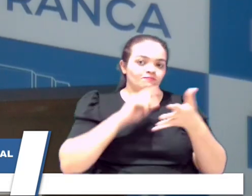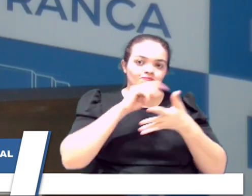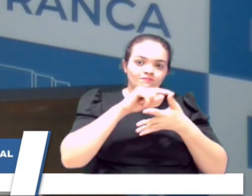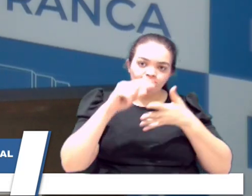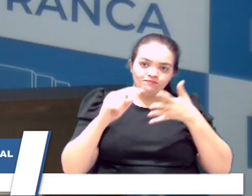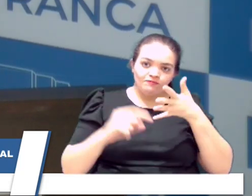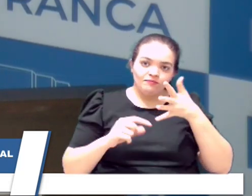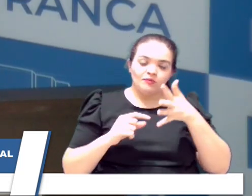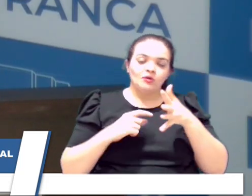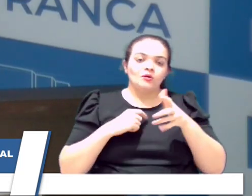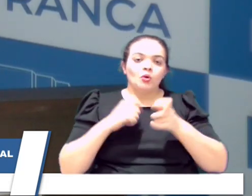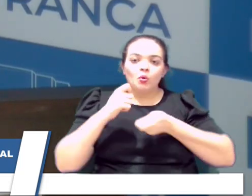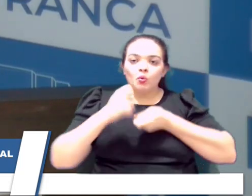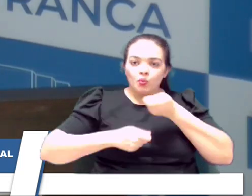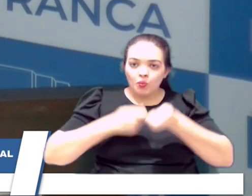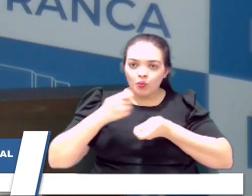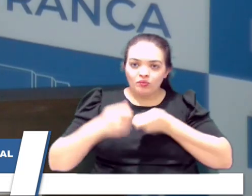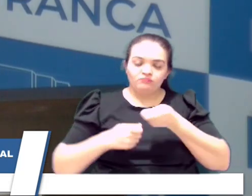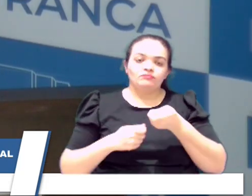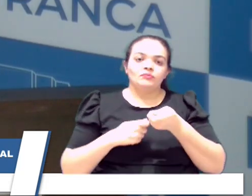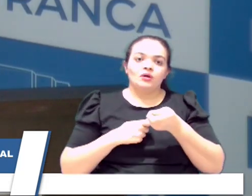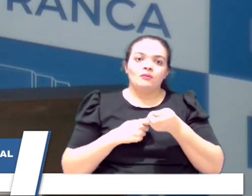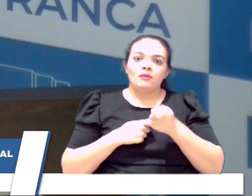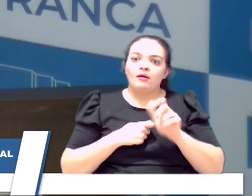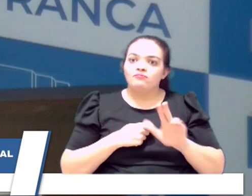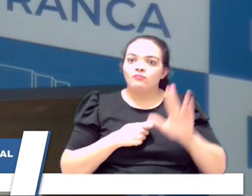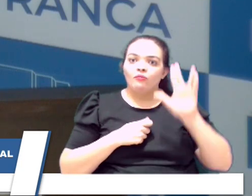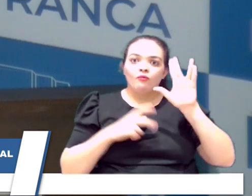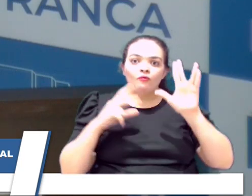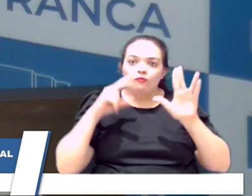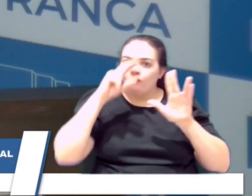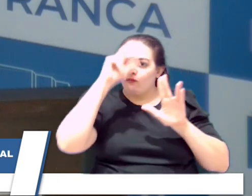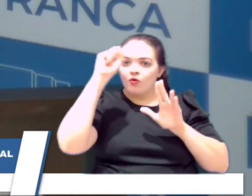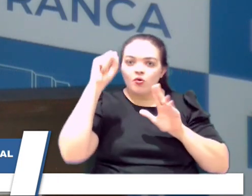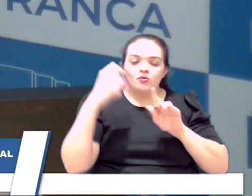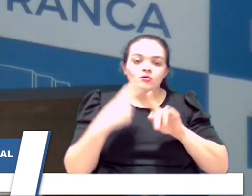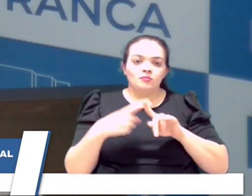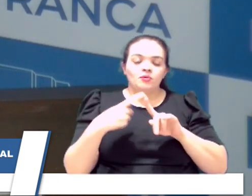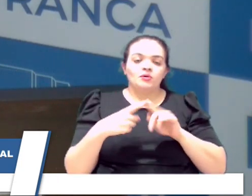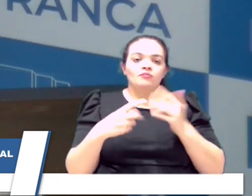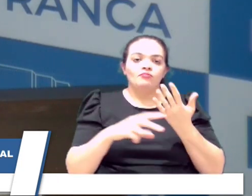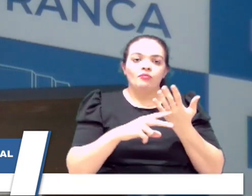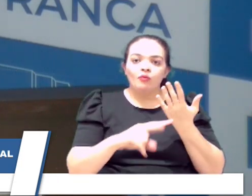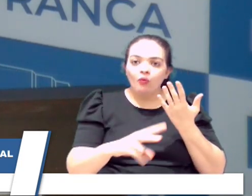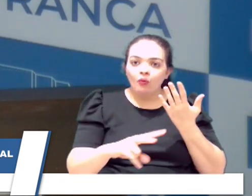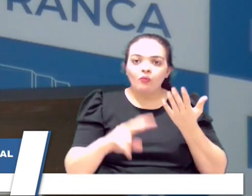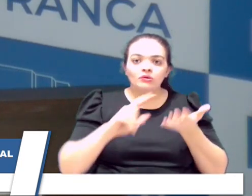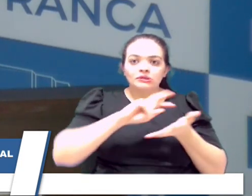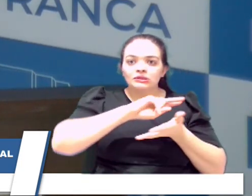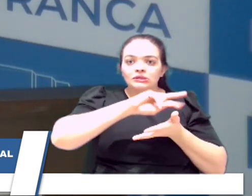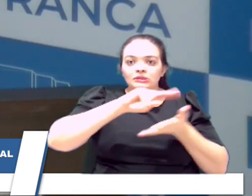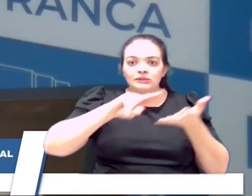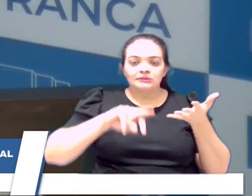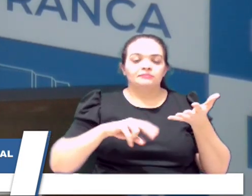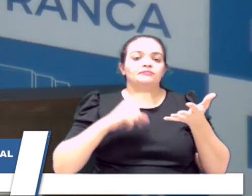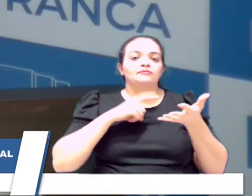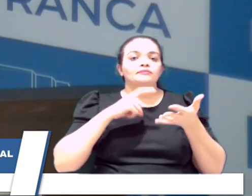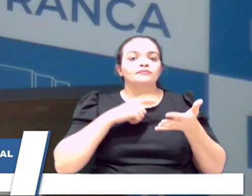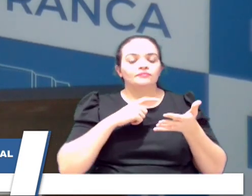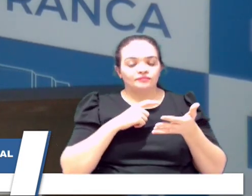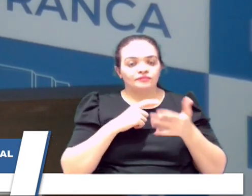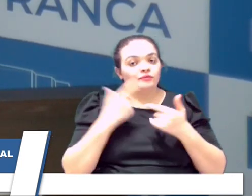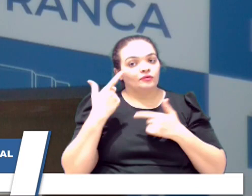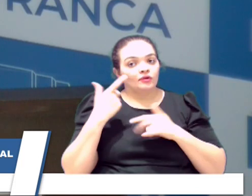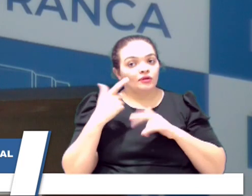de administração, é uma planta muito poderosa, principalmente por conta, né, de ter efeito de tantas vias, assim, diferente de algumas outras